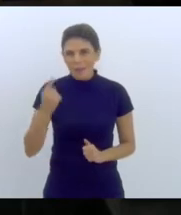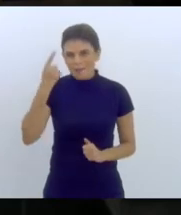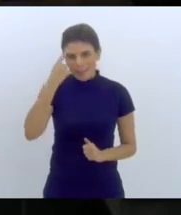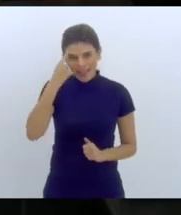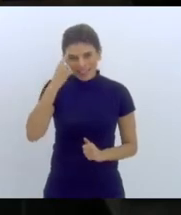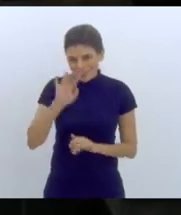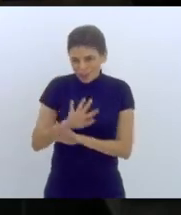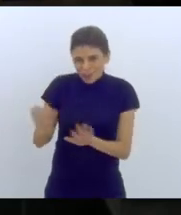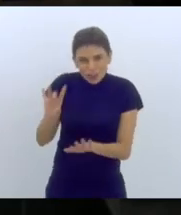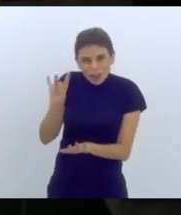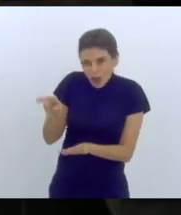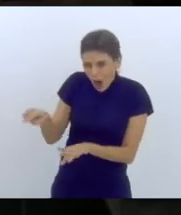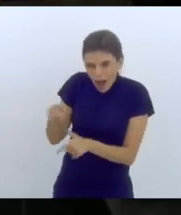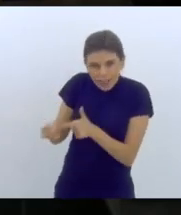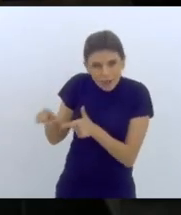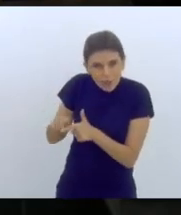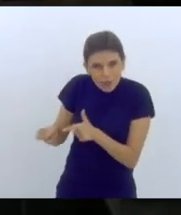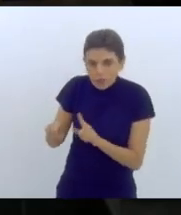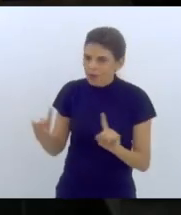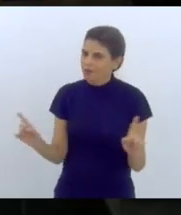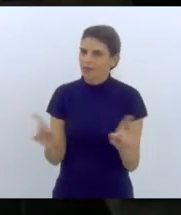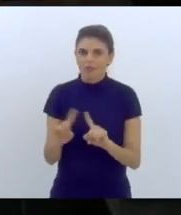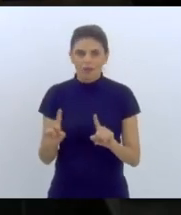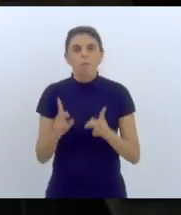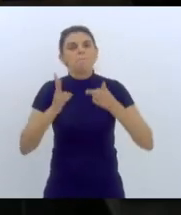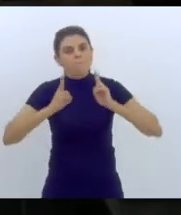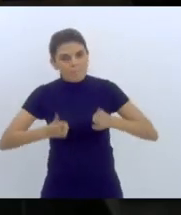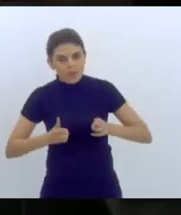aí. Nesta CPI,